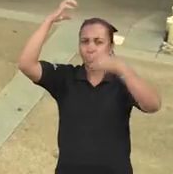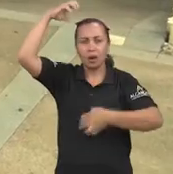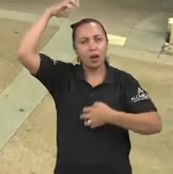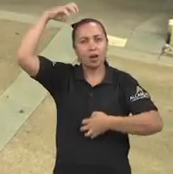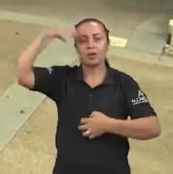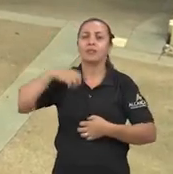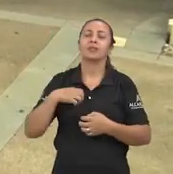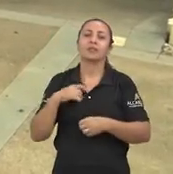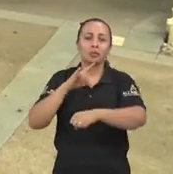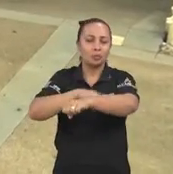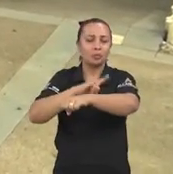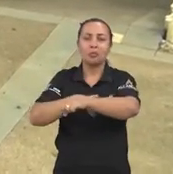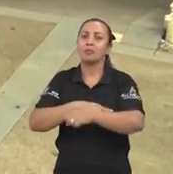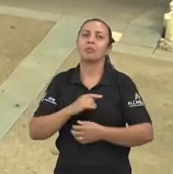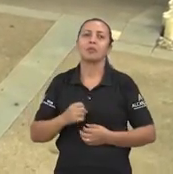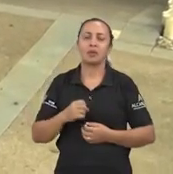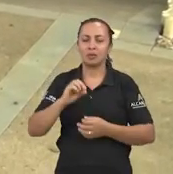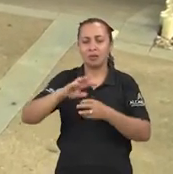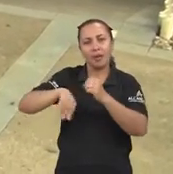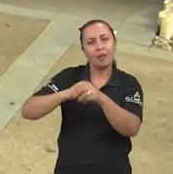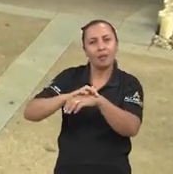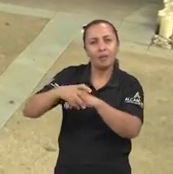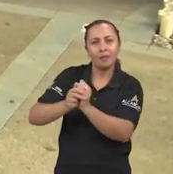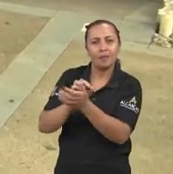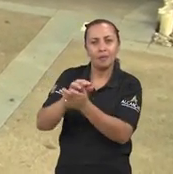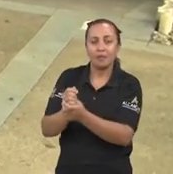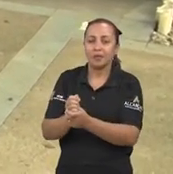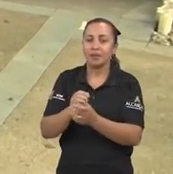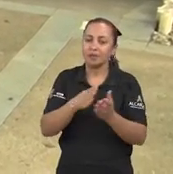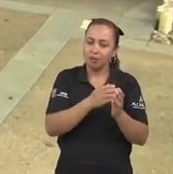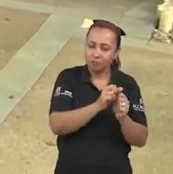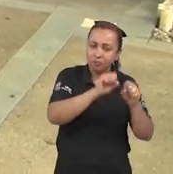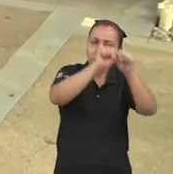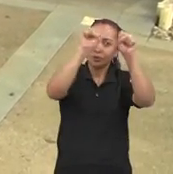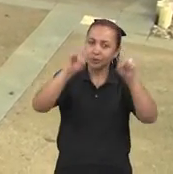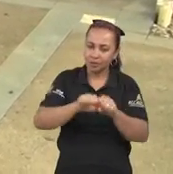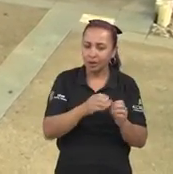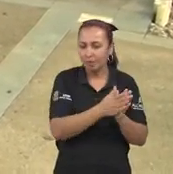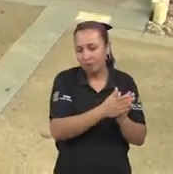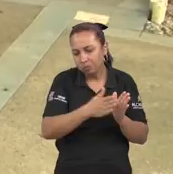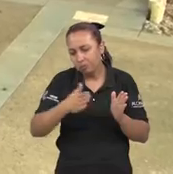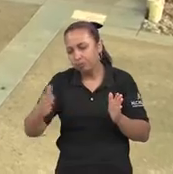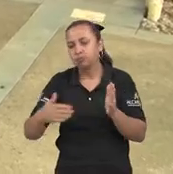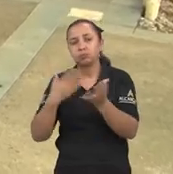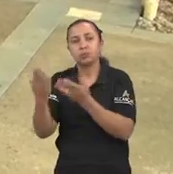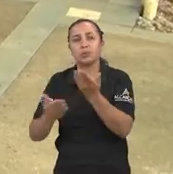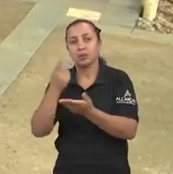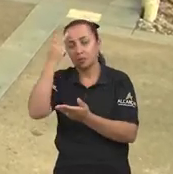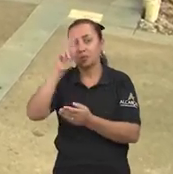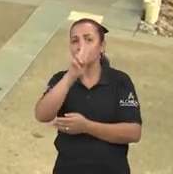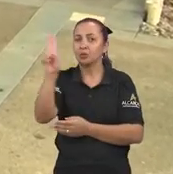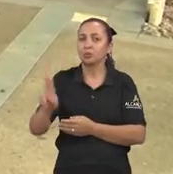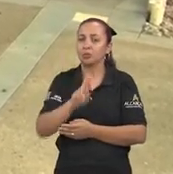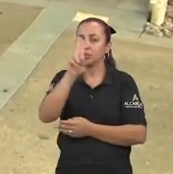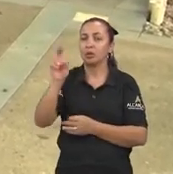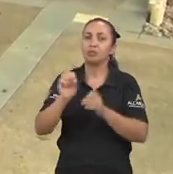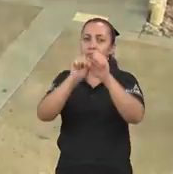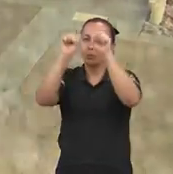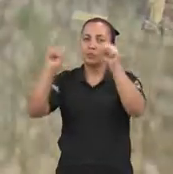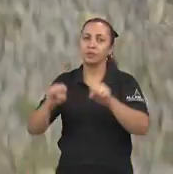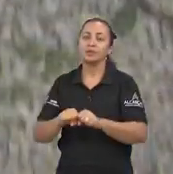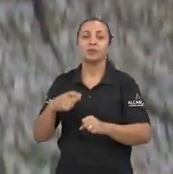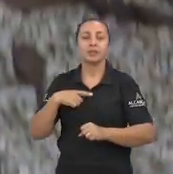água da descarga então todo assada servida ela passa por um sistema de tratamento então gente utiliza o